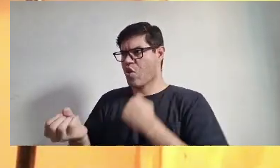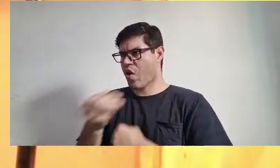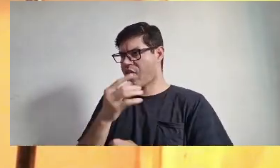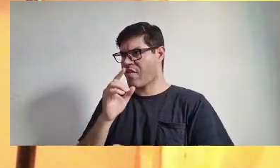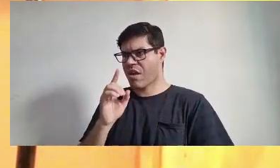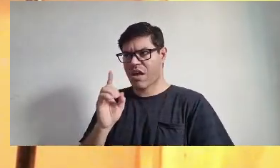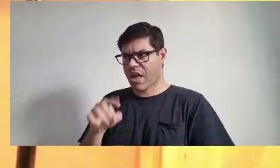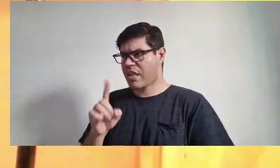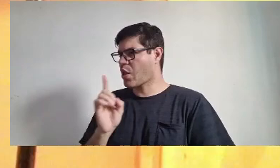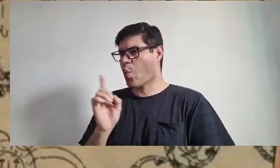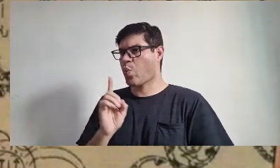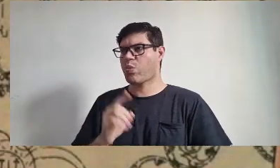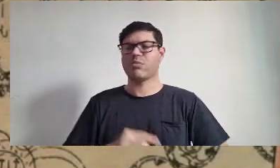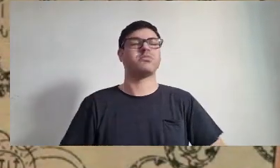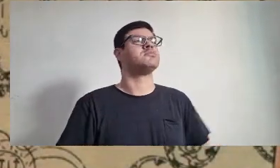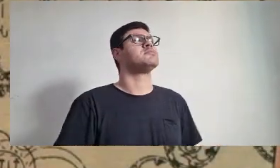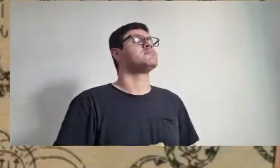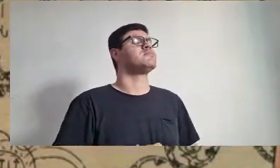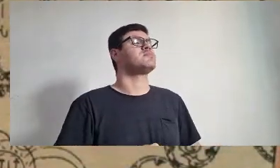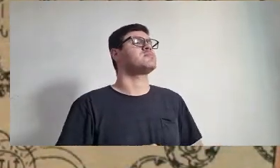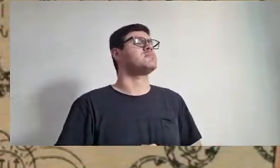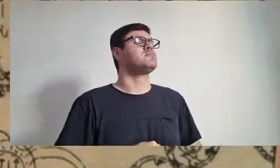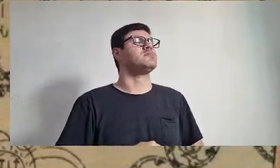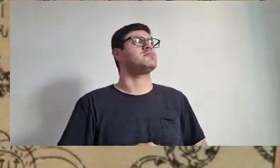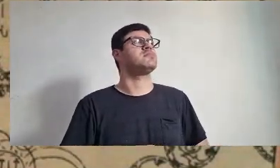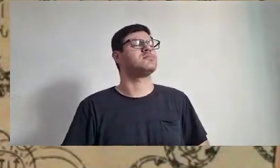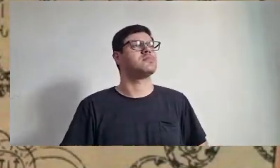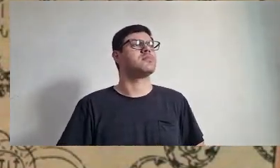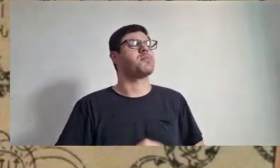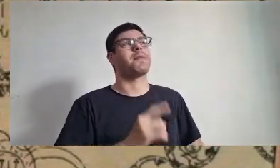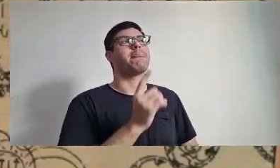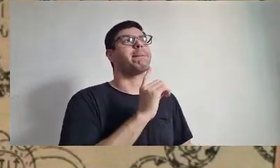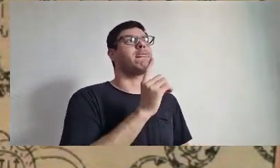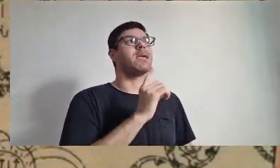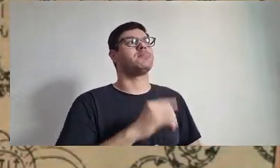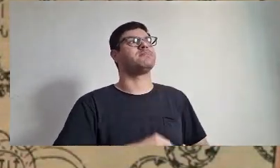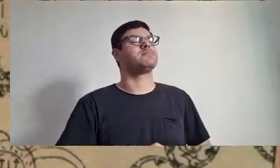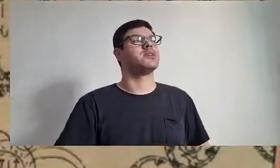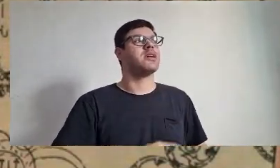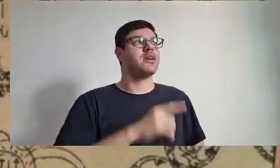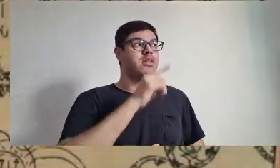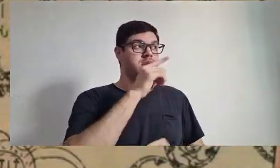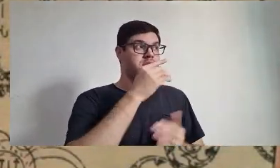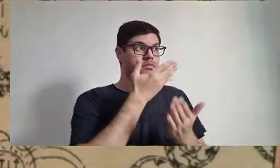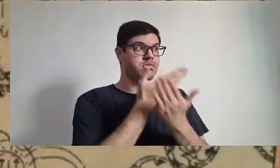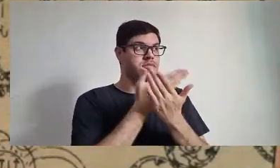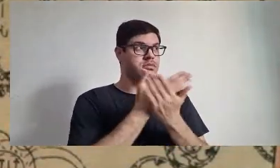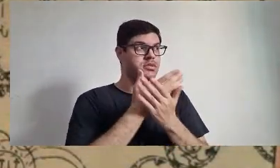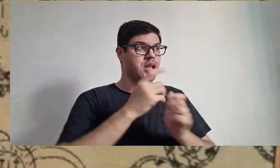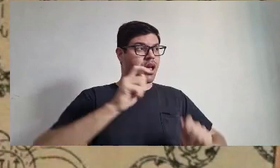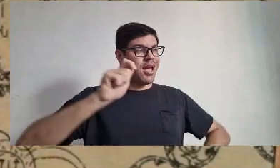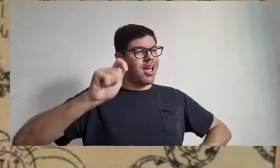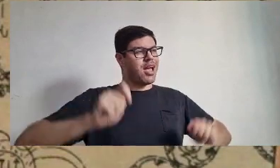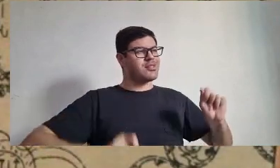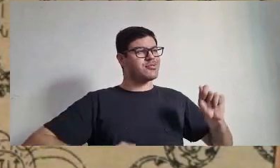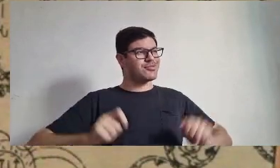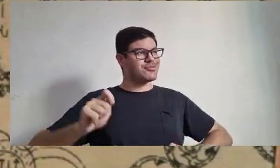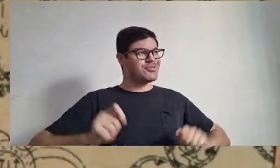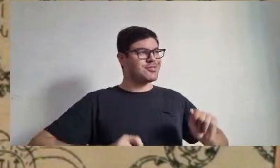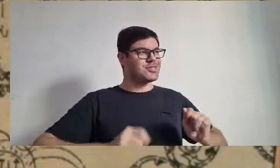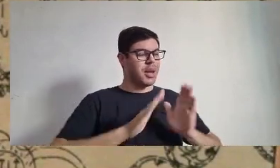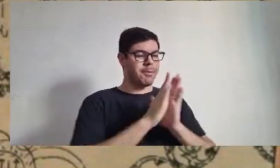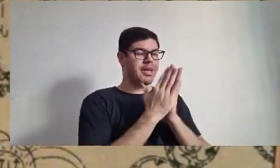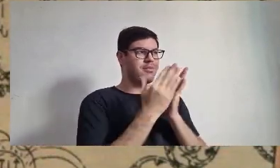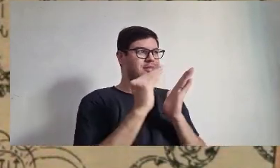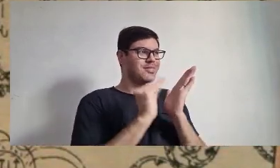é religião nova. Se você, Gil, estudar Atos dos Apóstolos, você vai ver que a igreja de